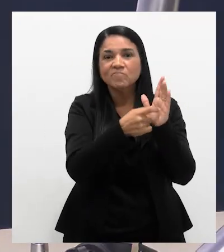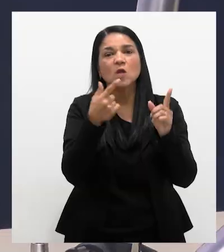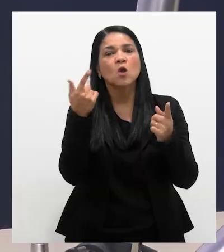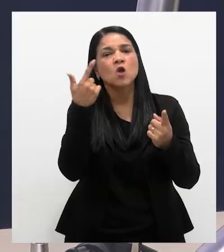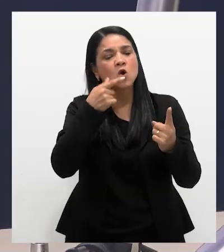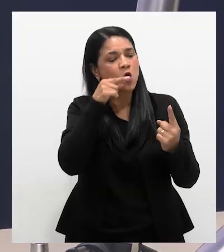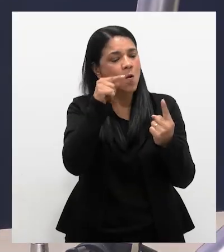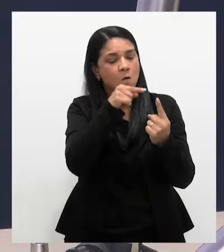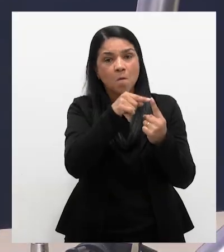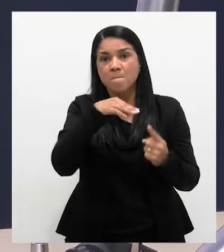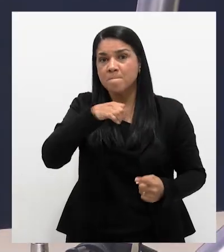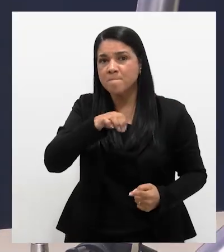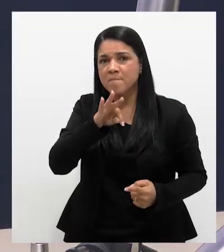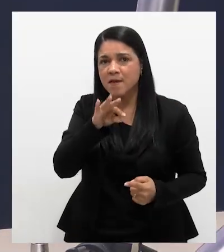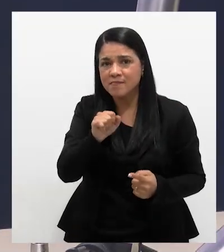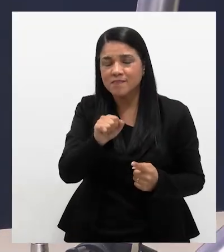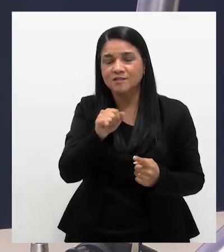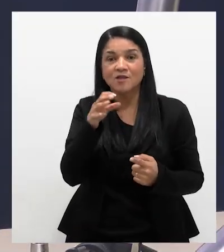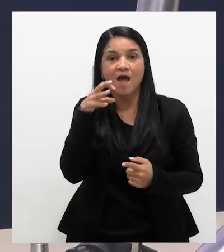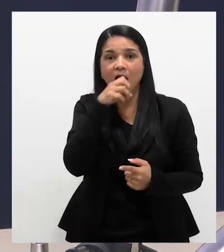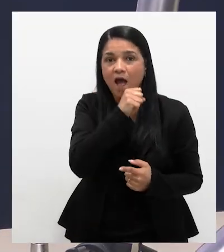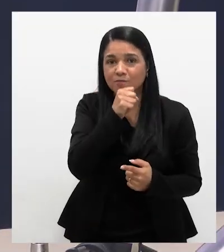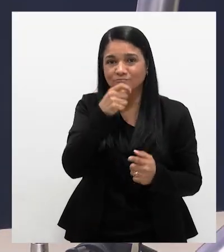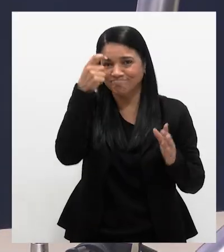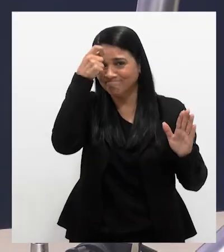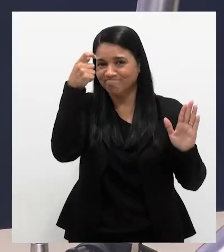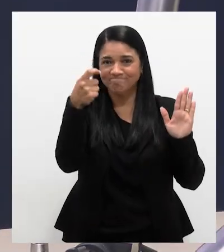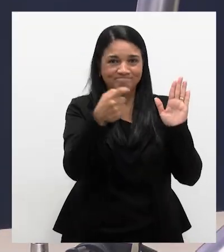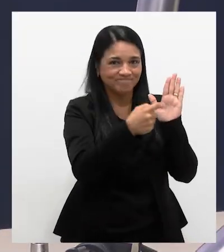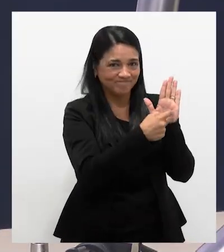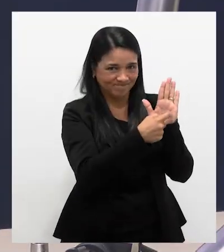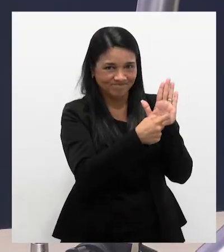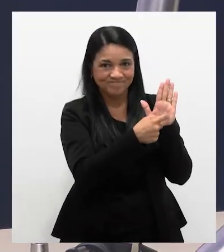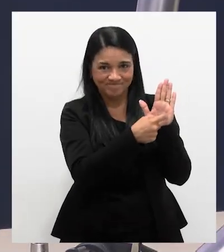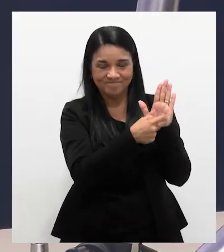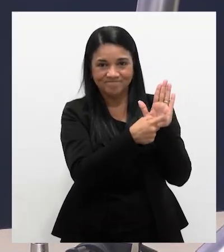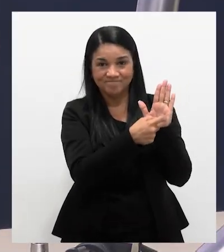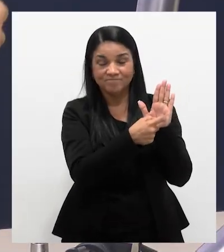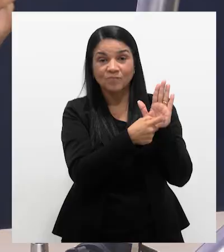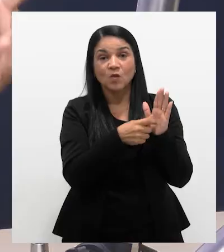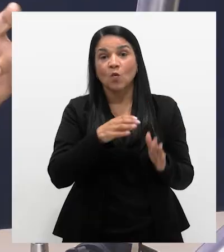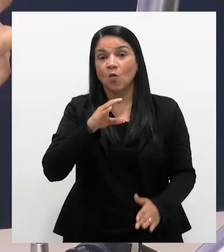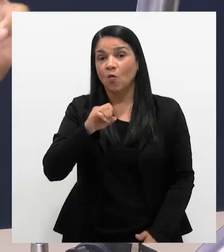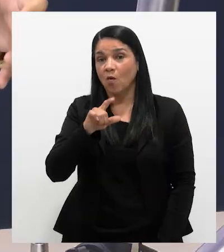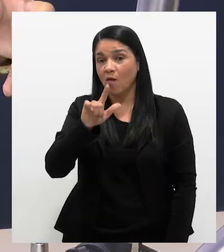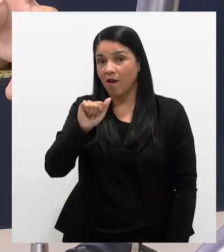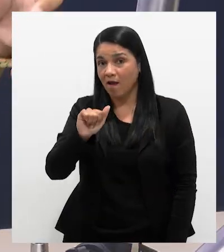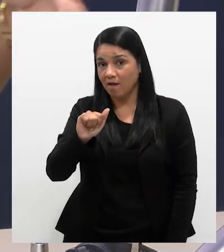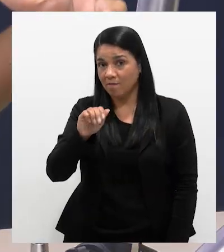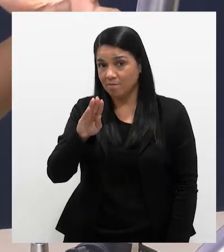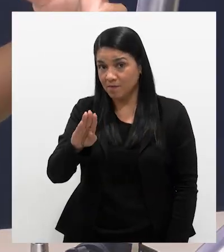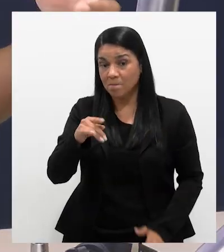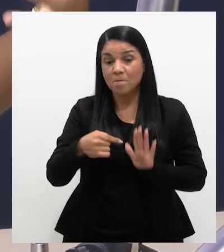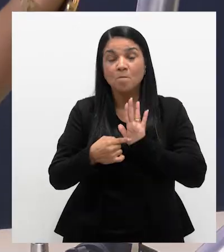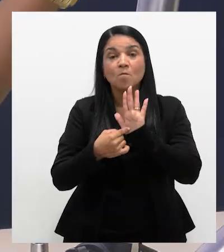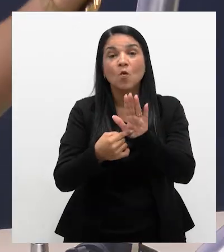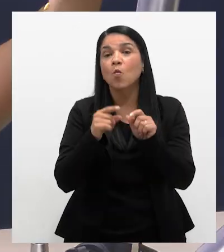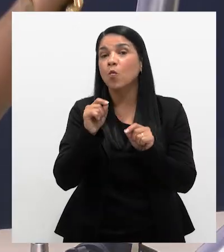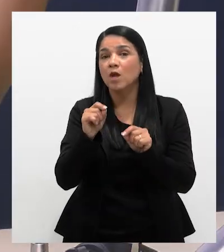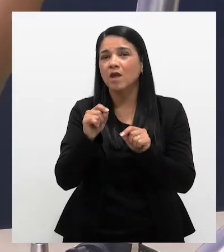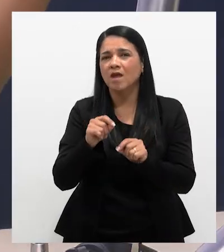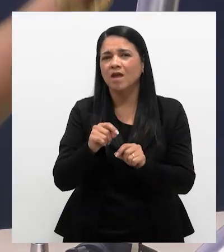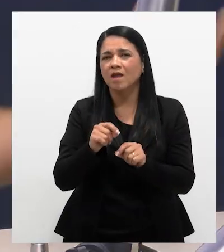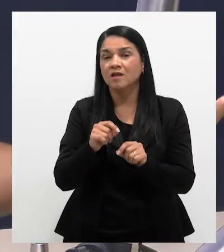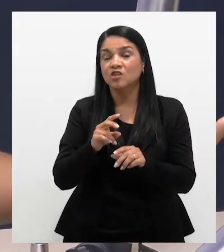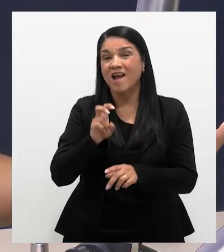inovar em questão das suas metas com a inteligência artificial. Então, o Colab, ele vem justamente para mostrar, olha só,